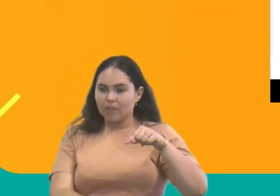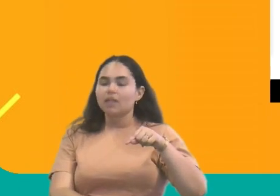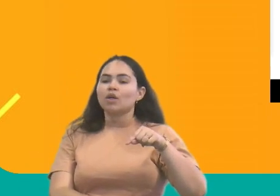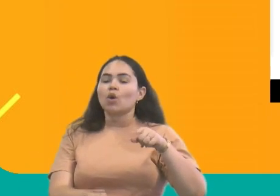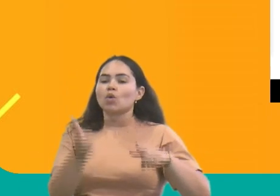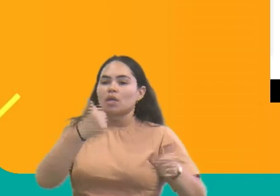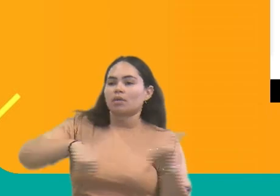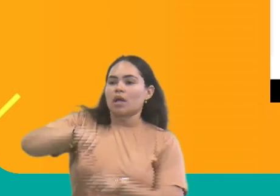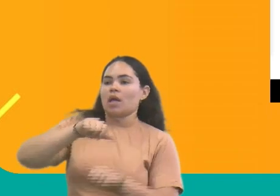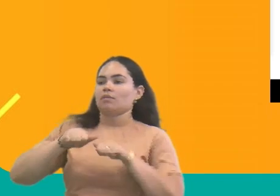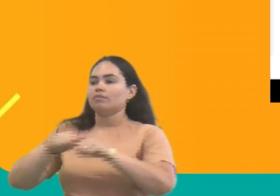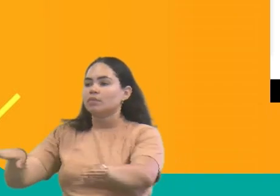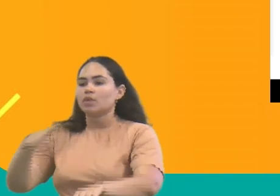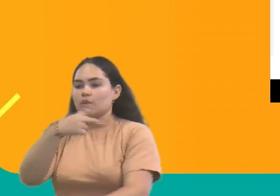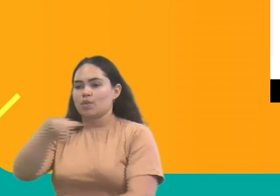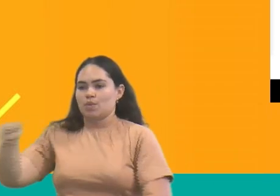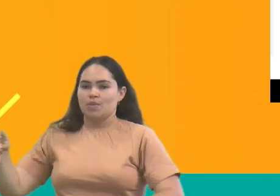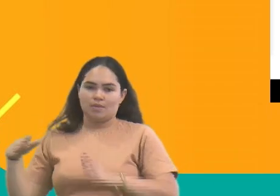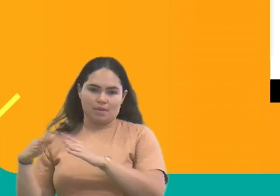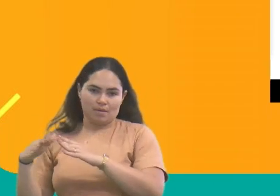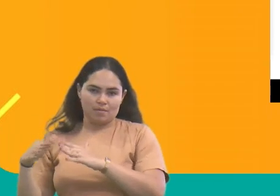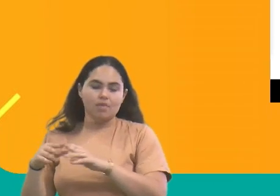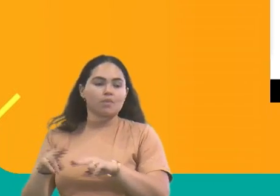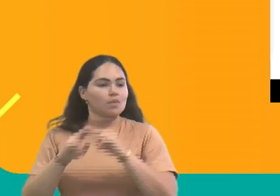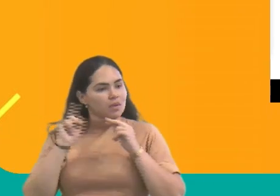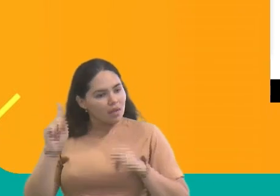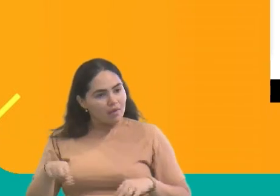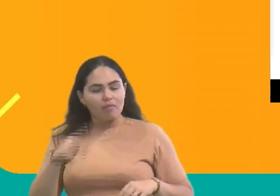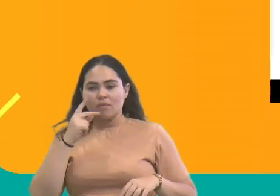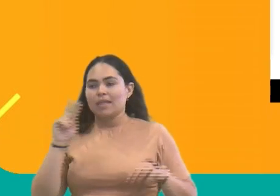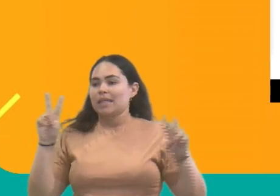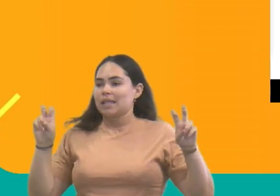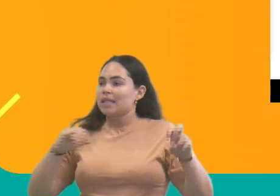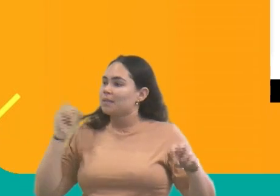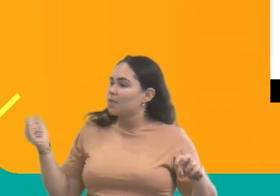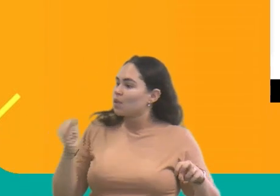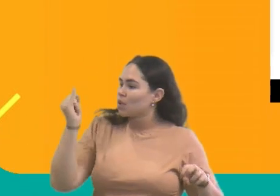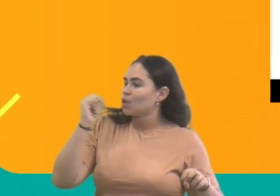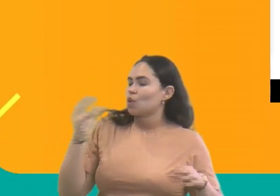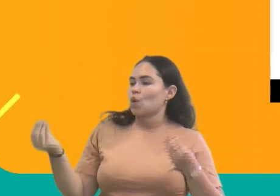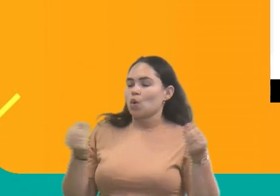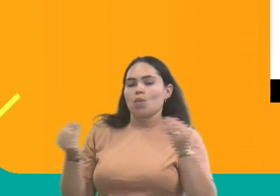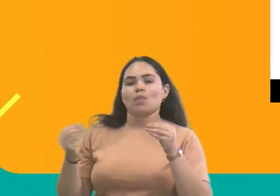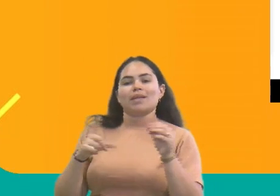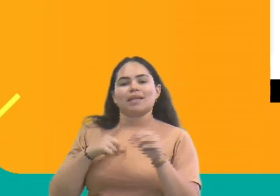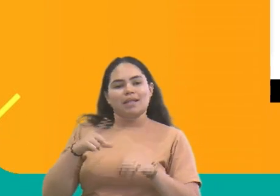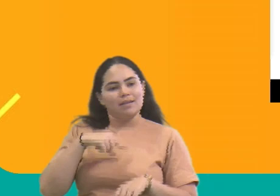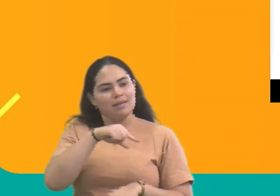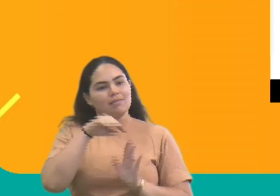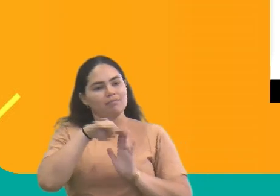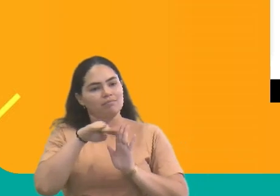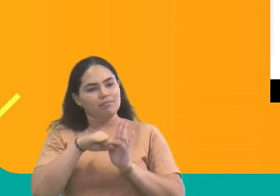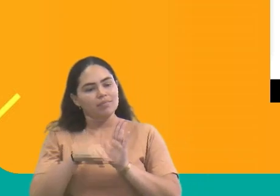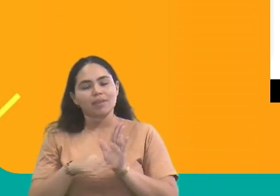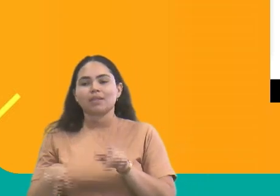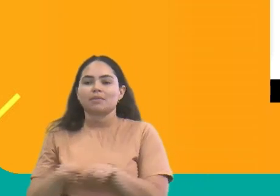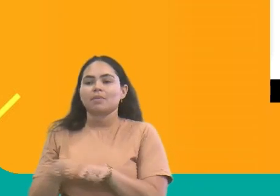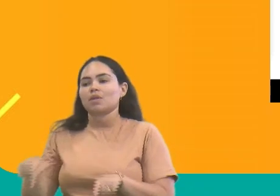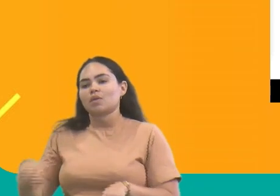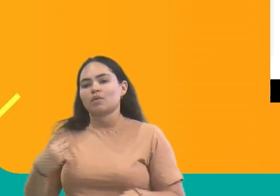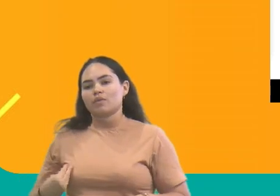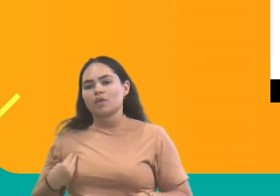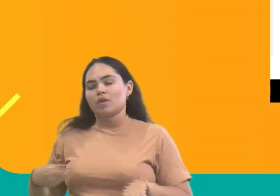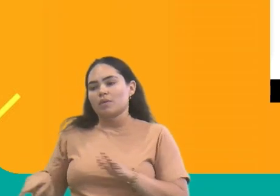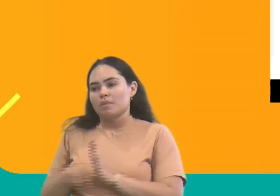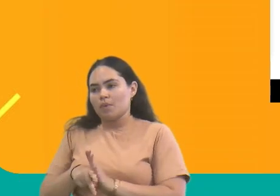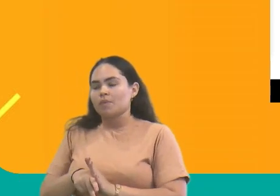potável para chegar na sua casa. Essa questão fala exatamente sobre essa estrutura e a nossa estrutura aqui da CAGES é